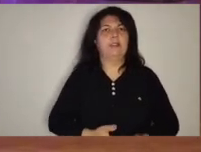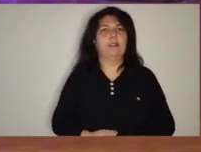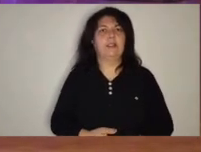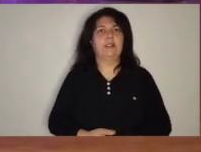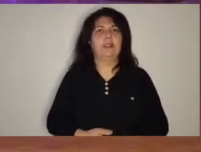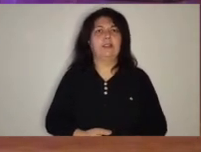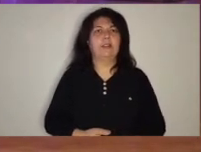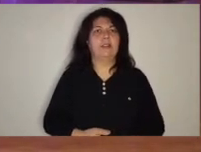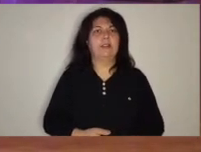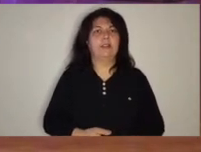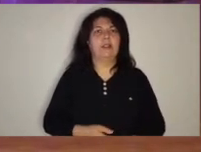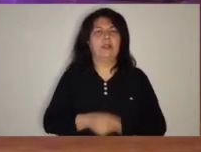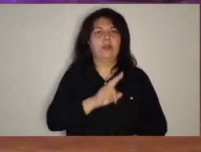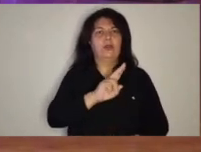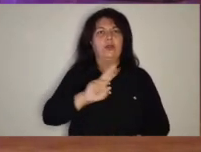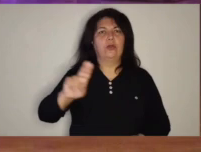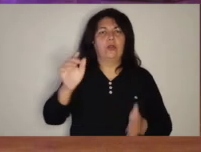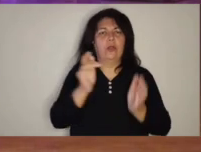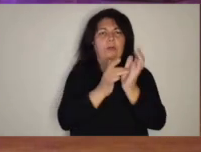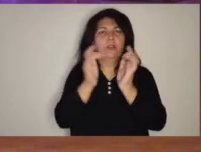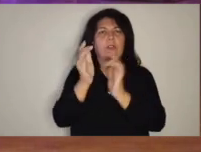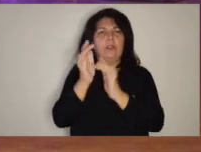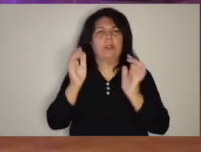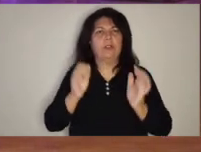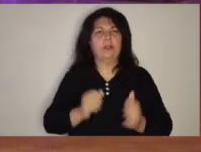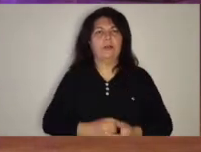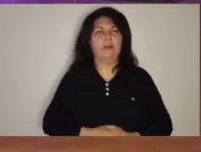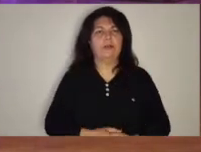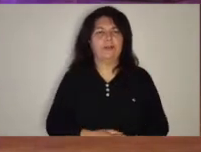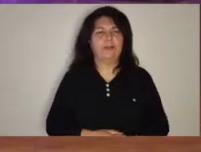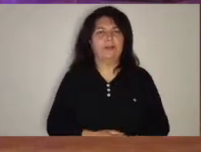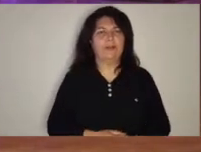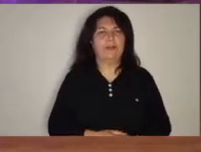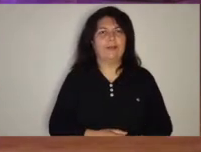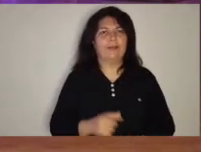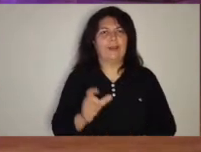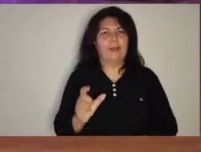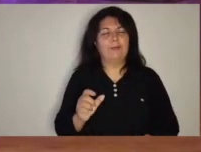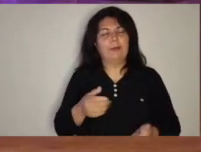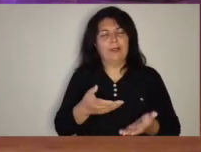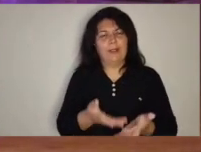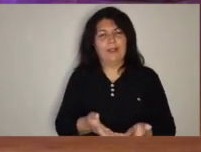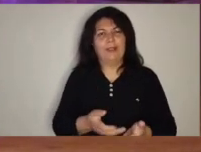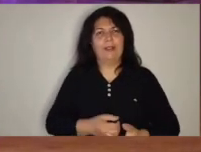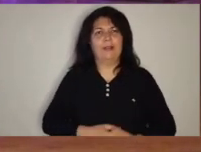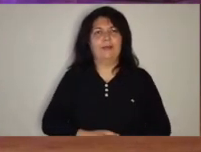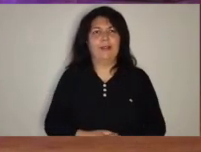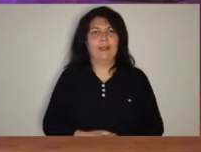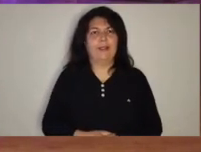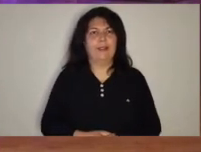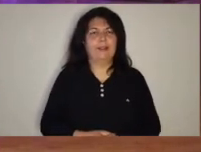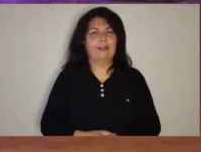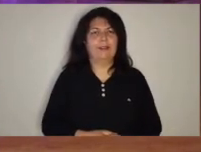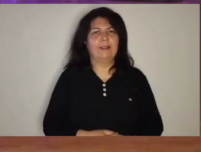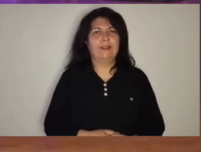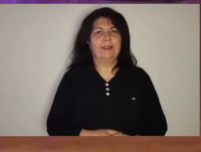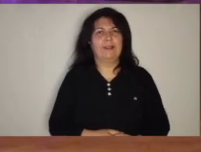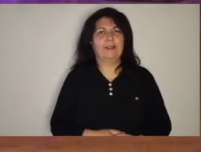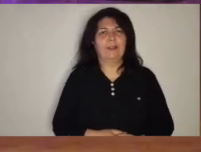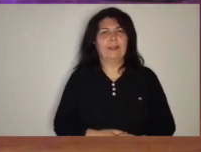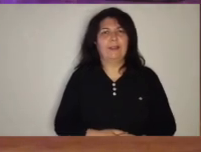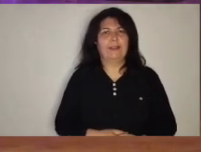e crendo que o trabalhar vem da parte do Senhor Jesus Cristo. E Deus vai trazer em nome de